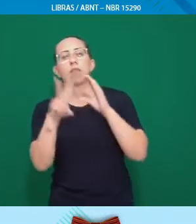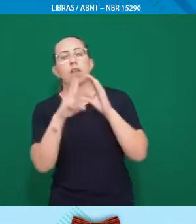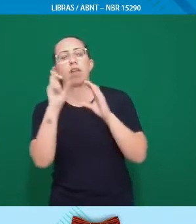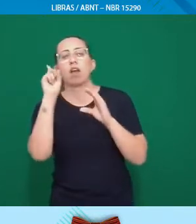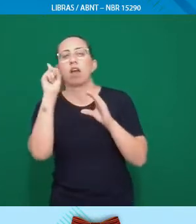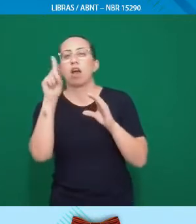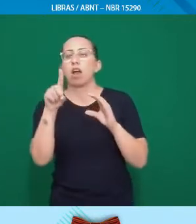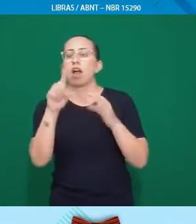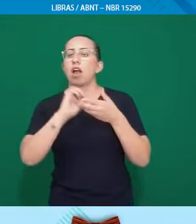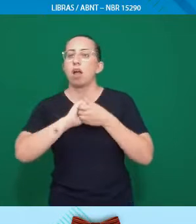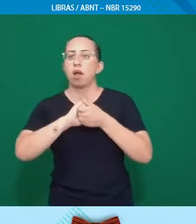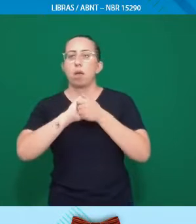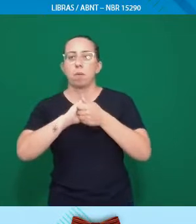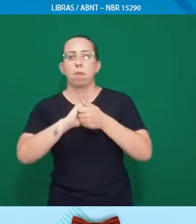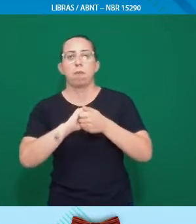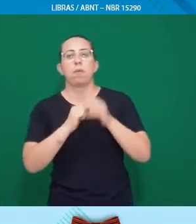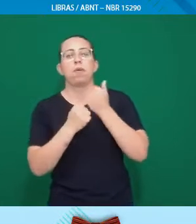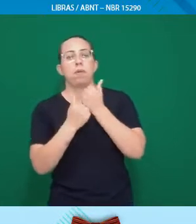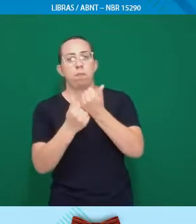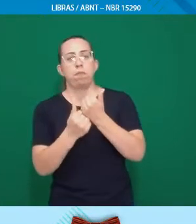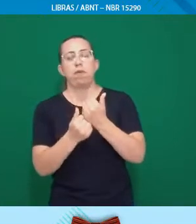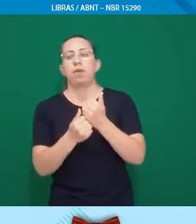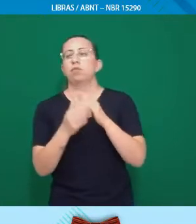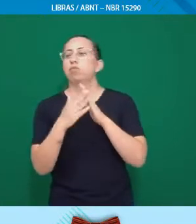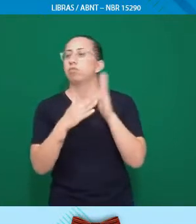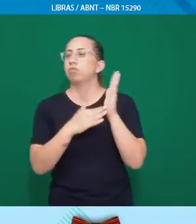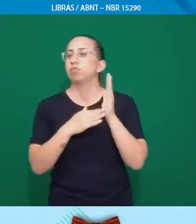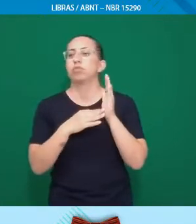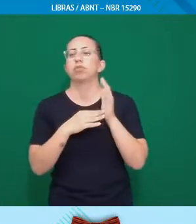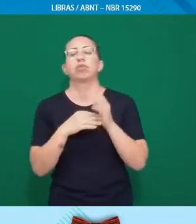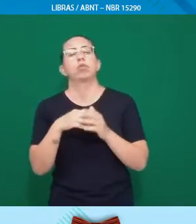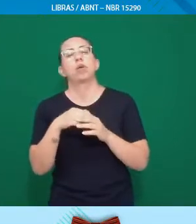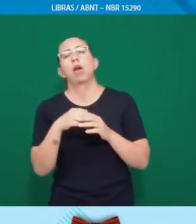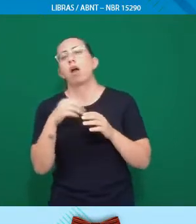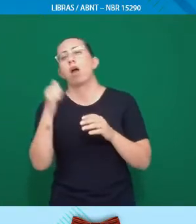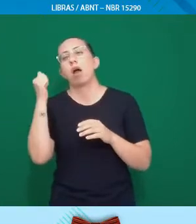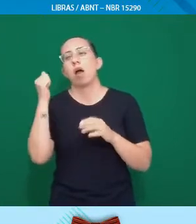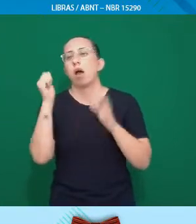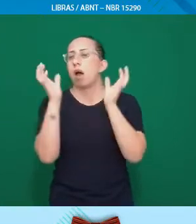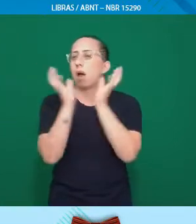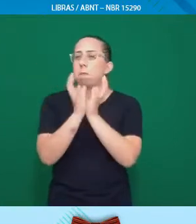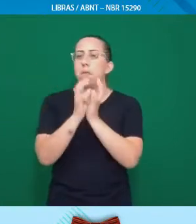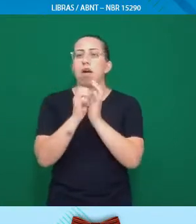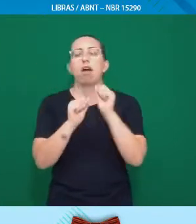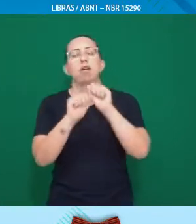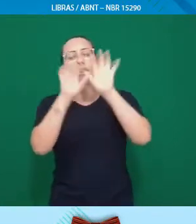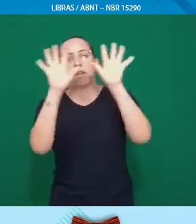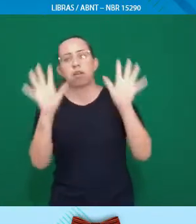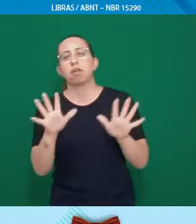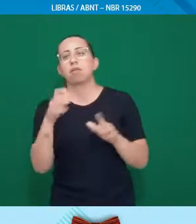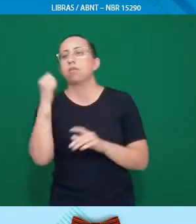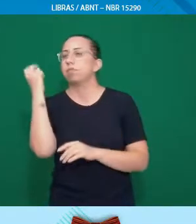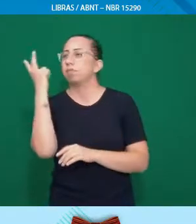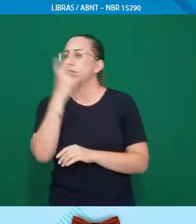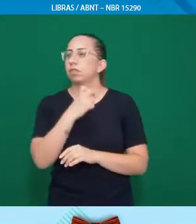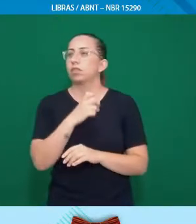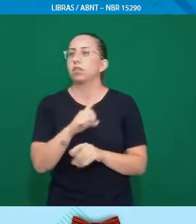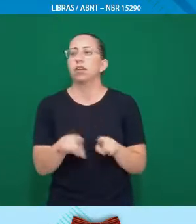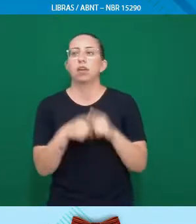só da APAE da APAE da ama da cadáver da rede feminina de todos mas a esse momento é um amigo advogado